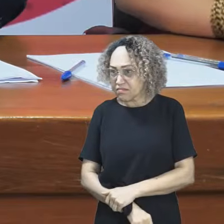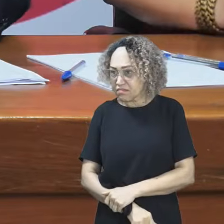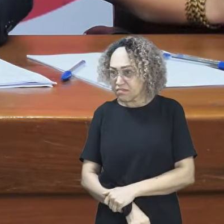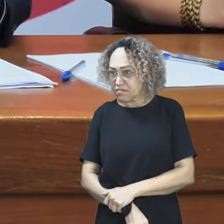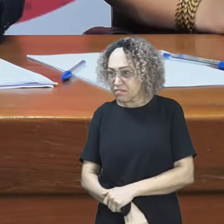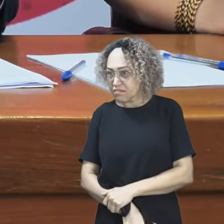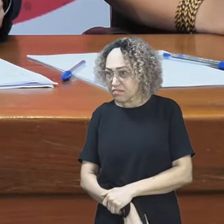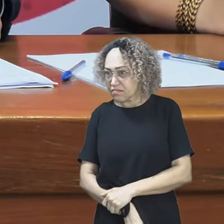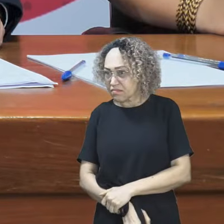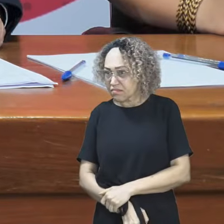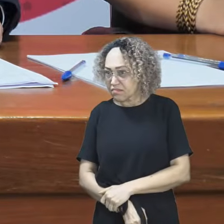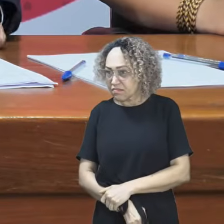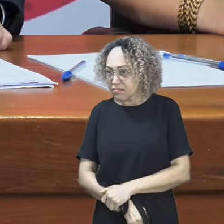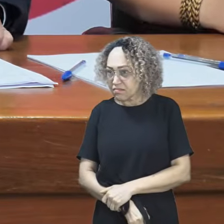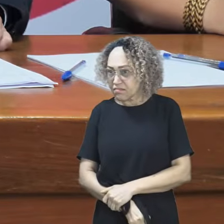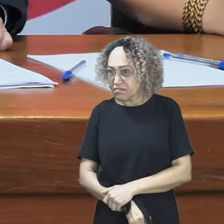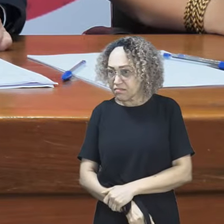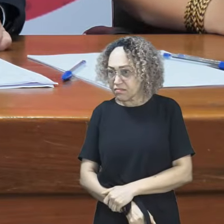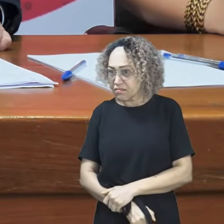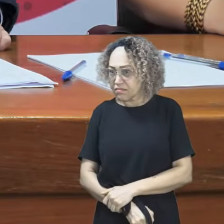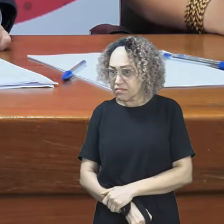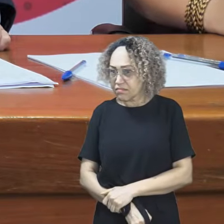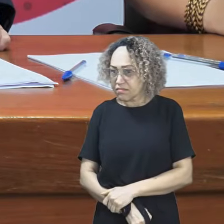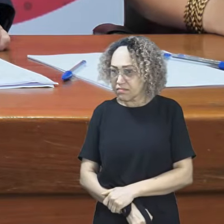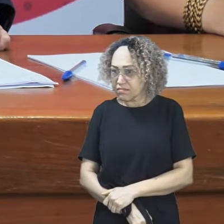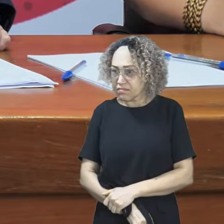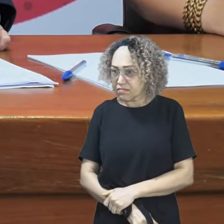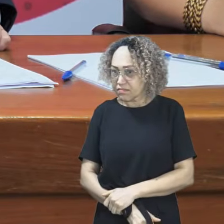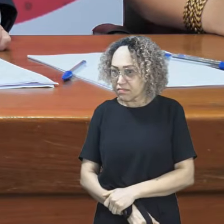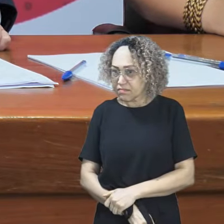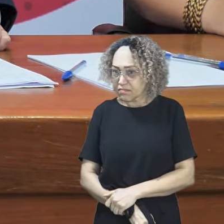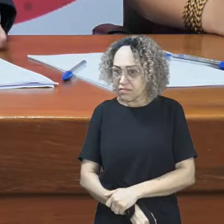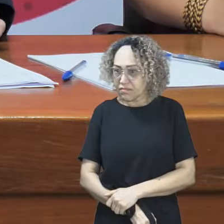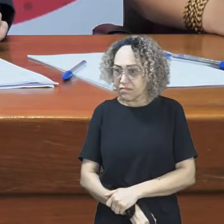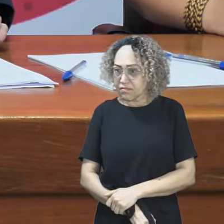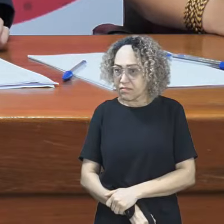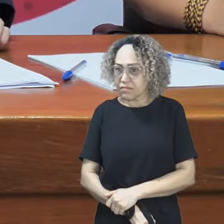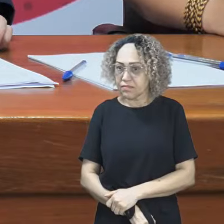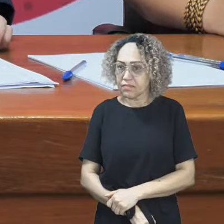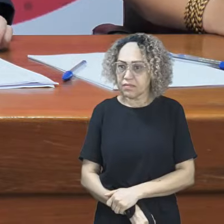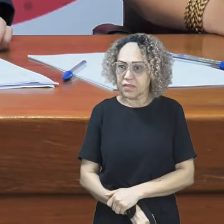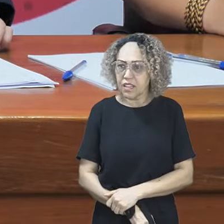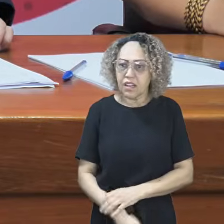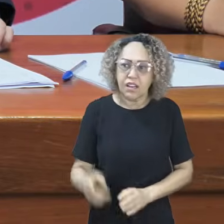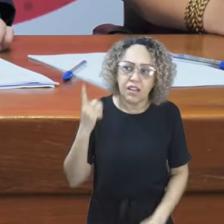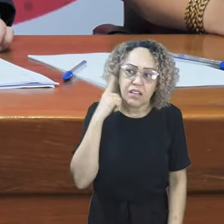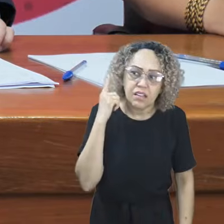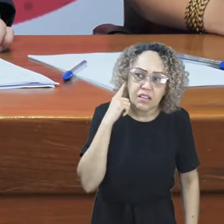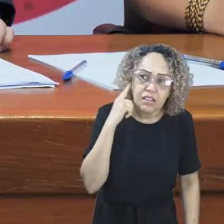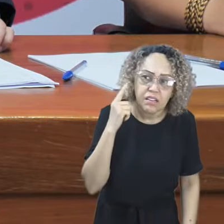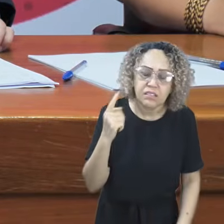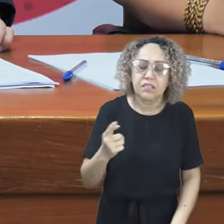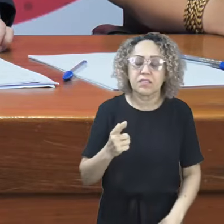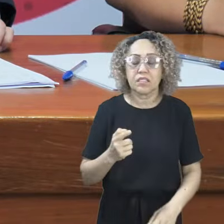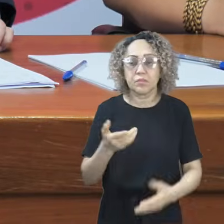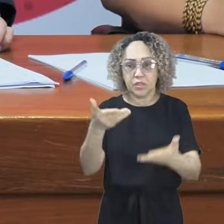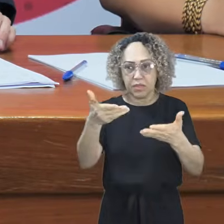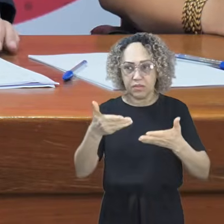E falar um pouco, fazer uma avaliação sobre esse processo de eleição direta, não